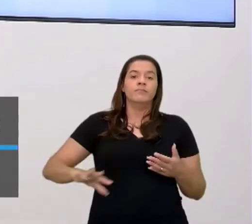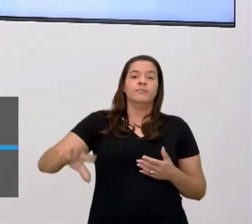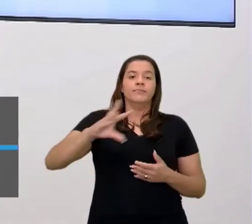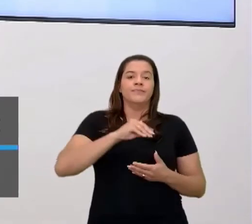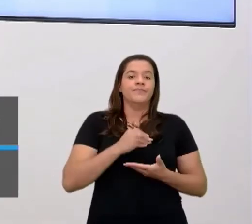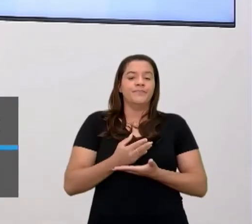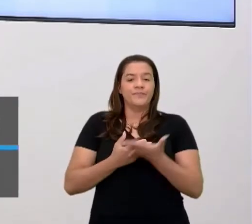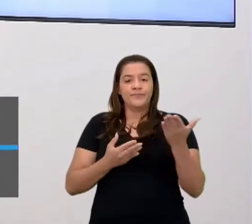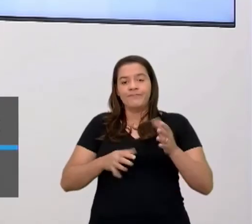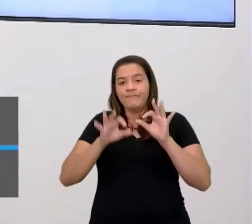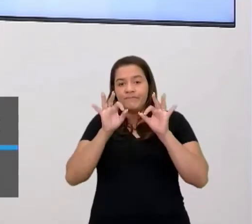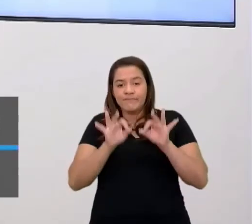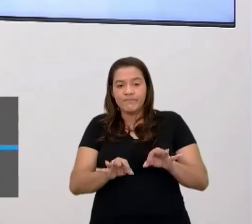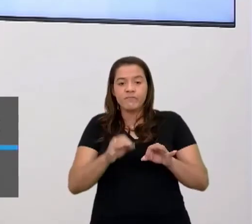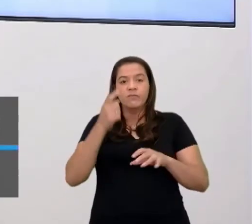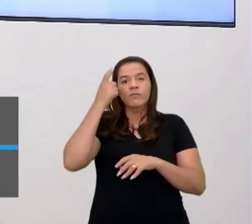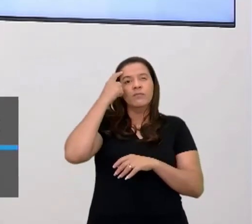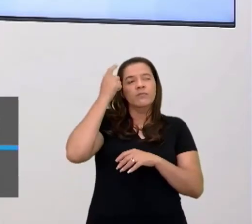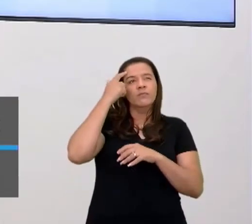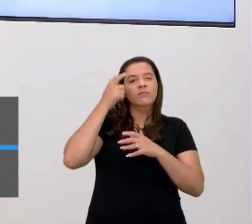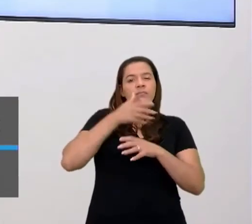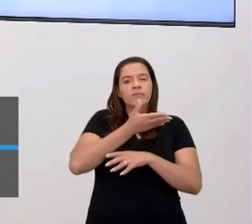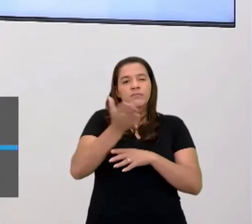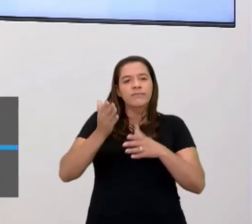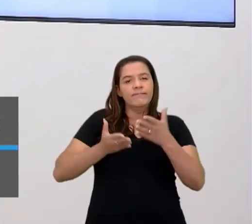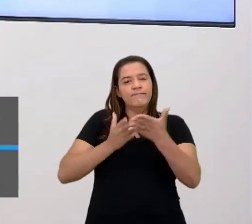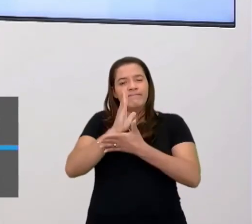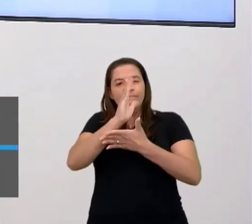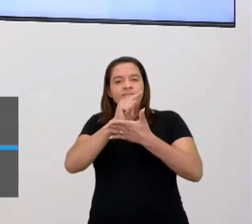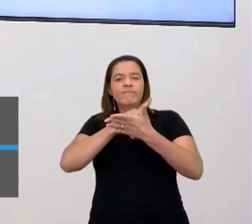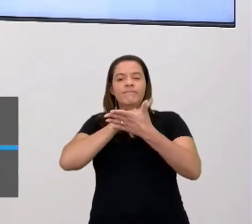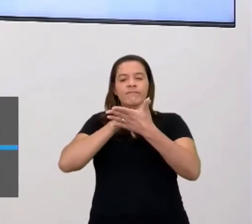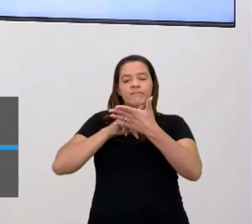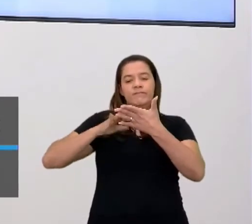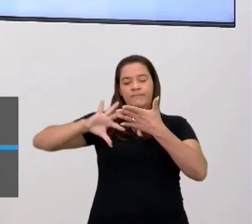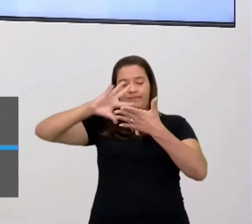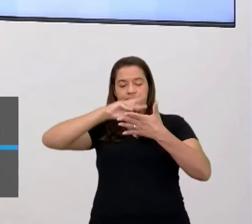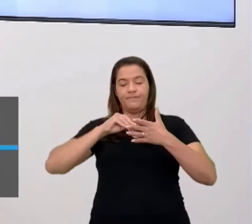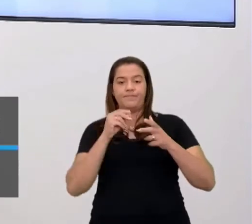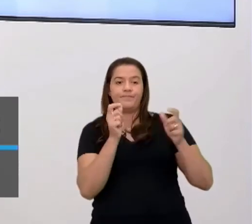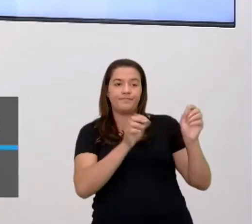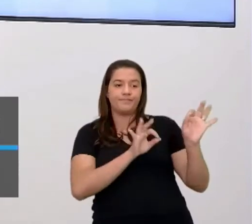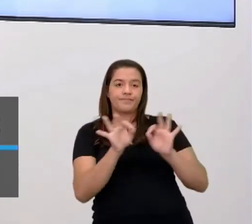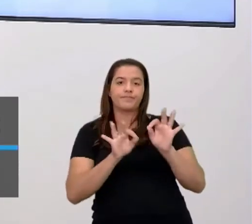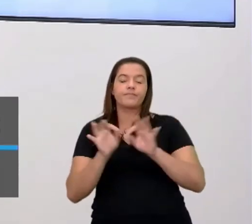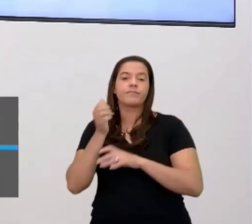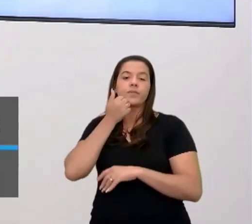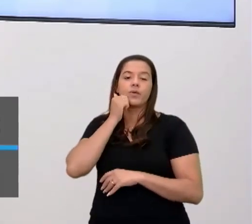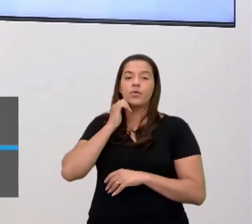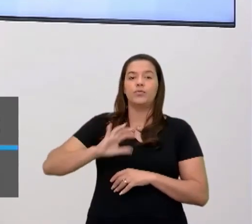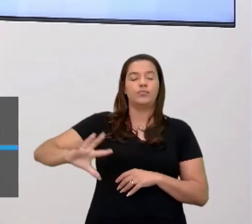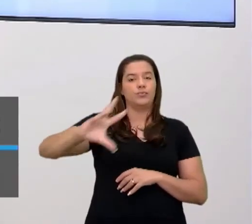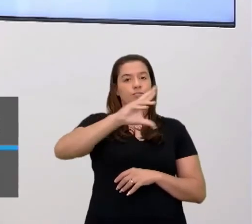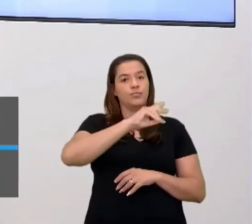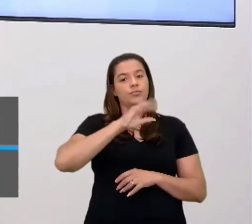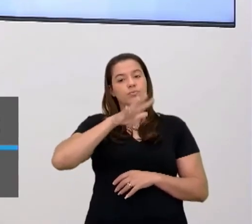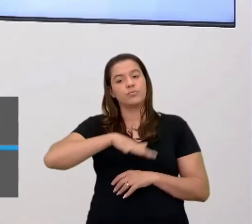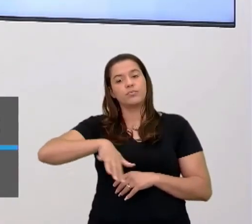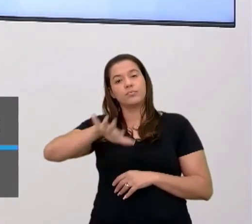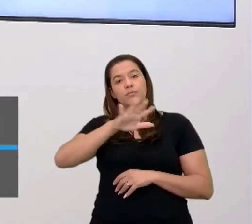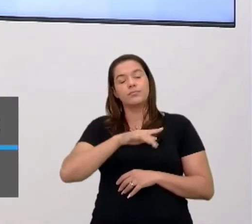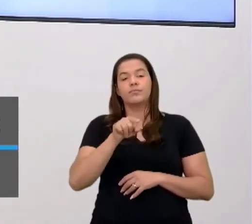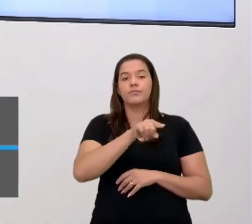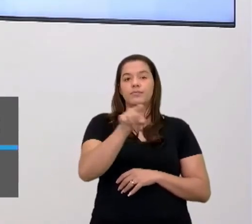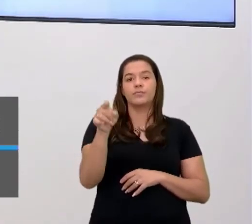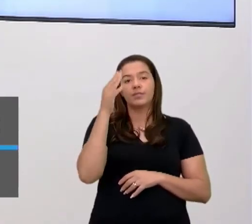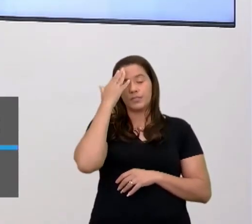tá? No Start, vocês promoverem mesmo a ciência para todo o público, tá? Para o público aí da